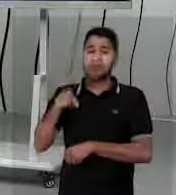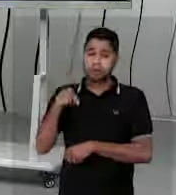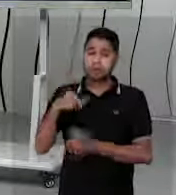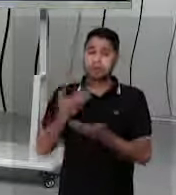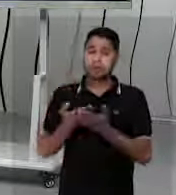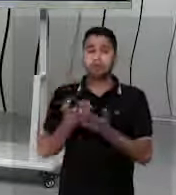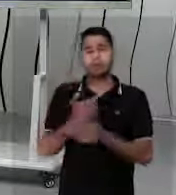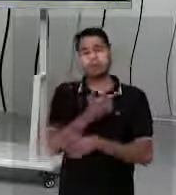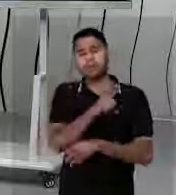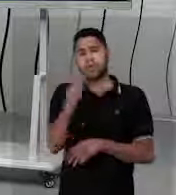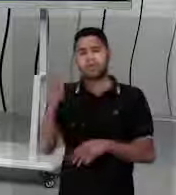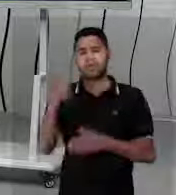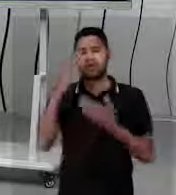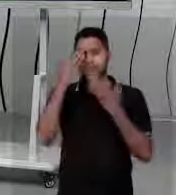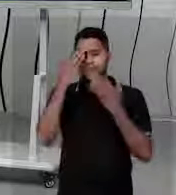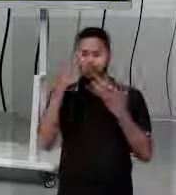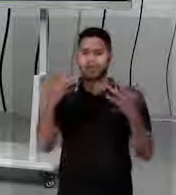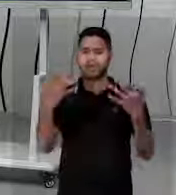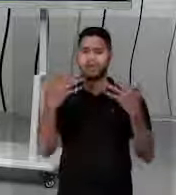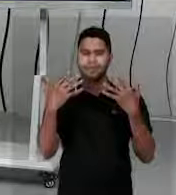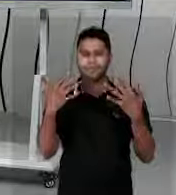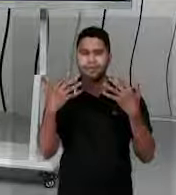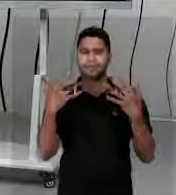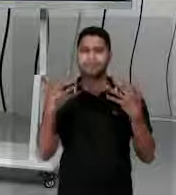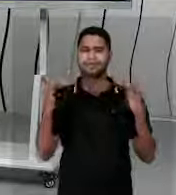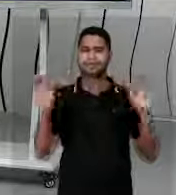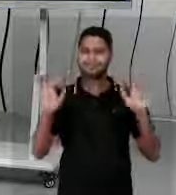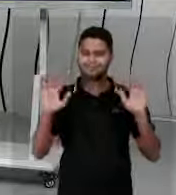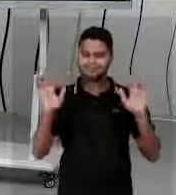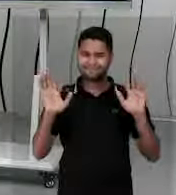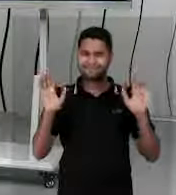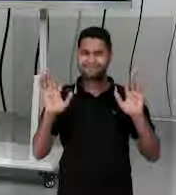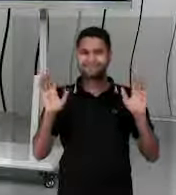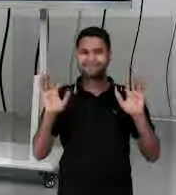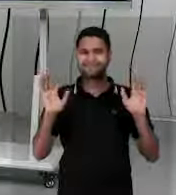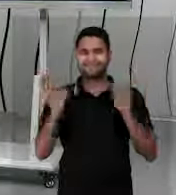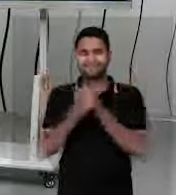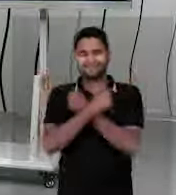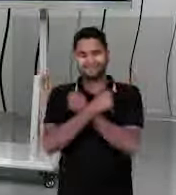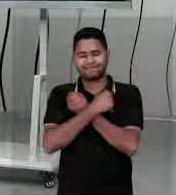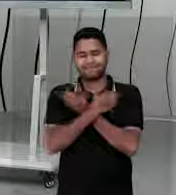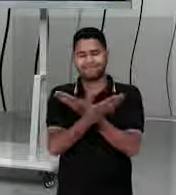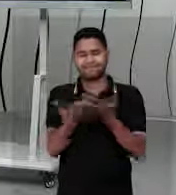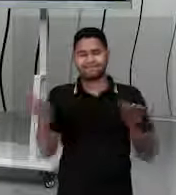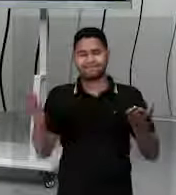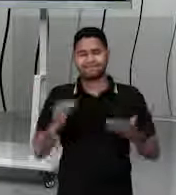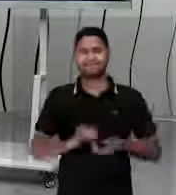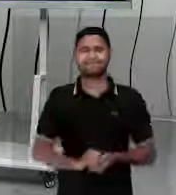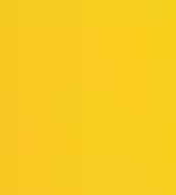demais aulas. Obrigada pela audiência. Até a próxima. Um abraço para vocês.